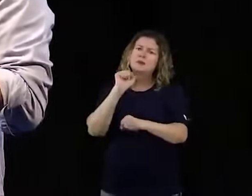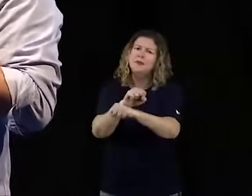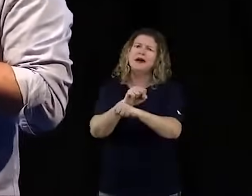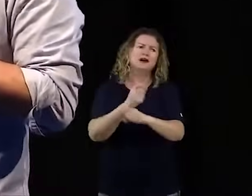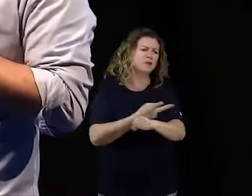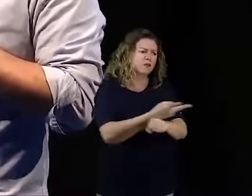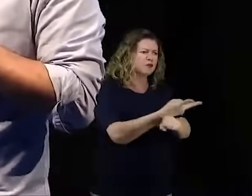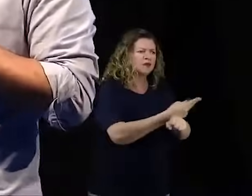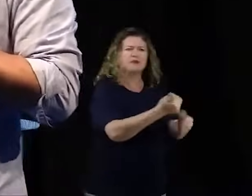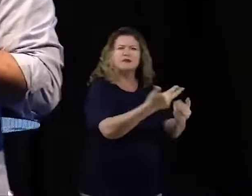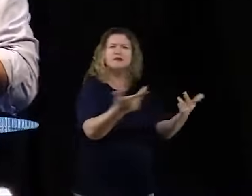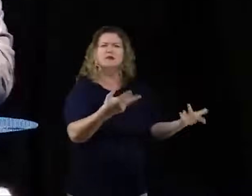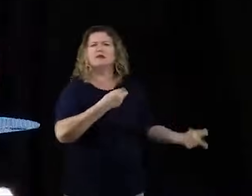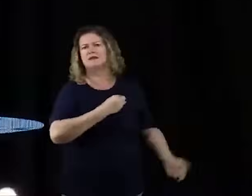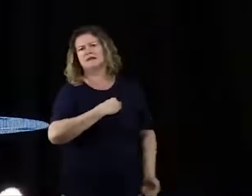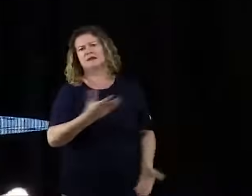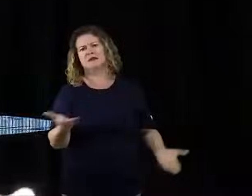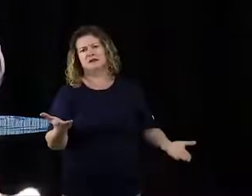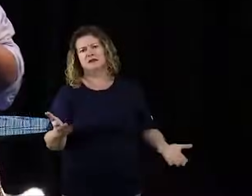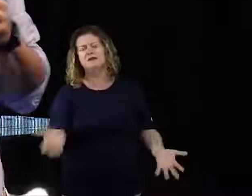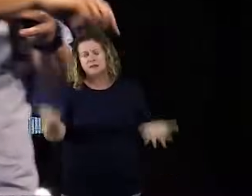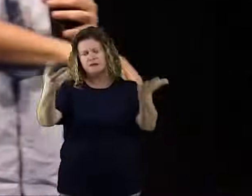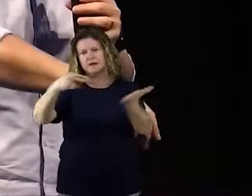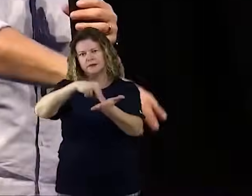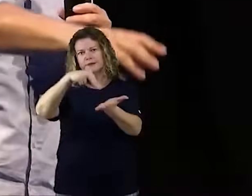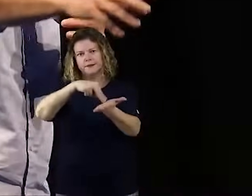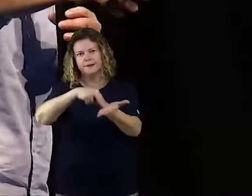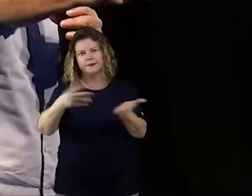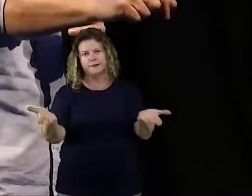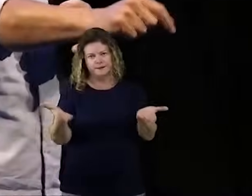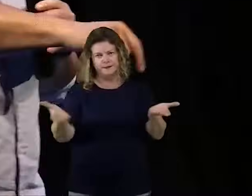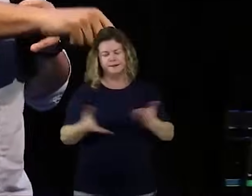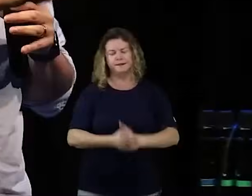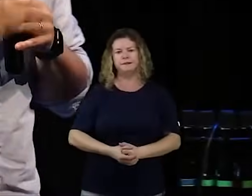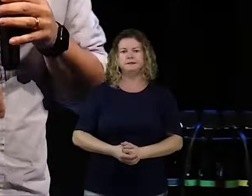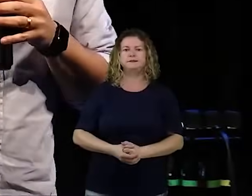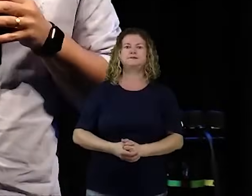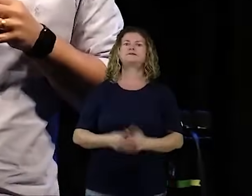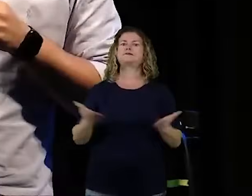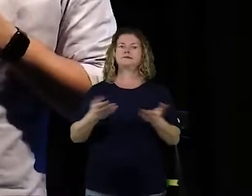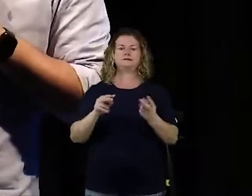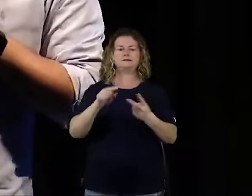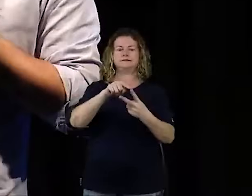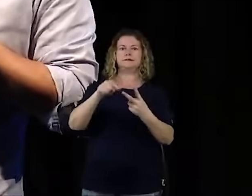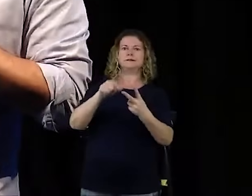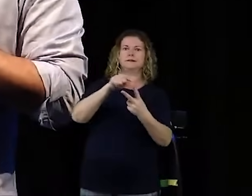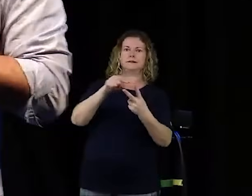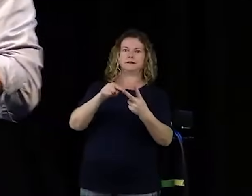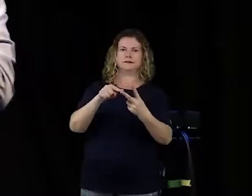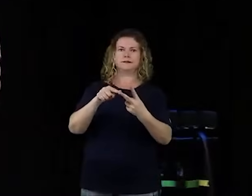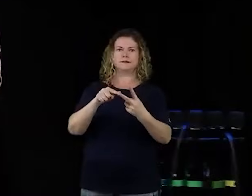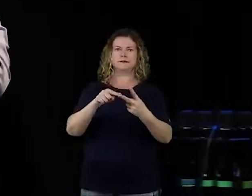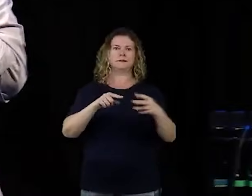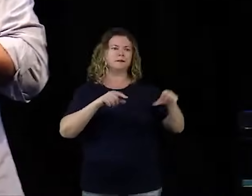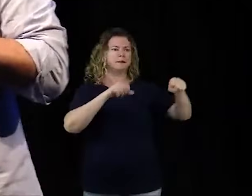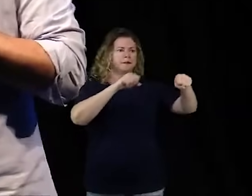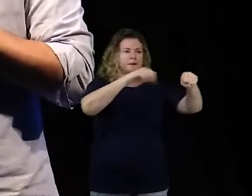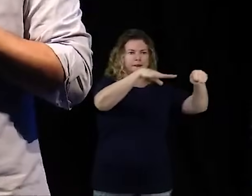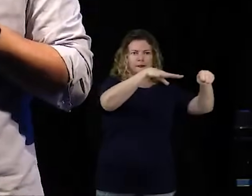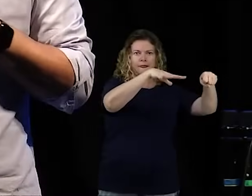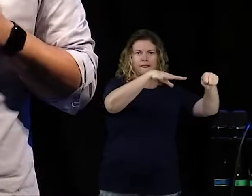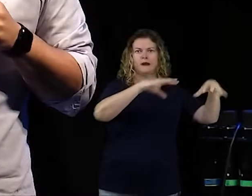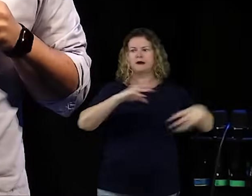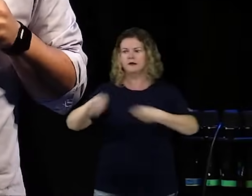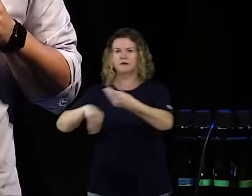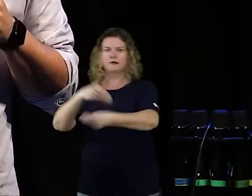hoje nós tratamos de dois pontos aqui alianças jingo desigual envolvimento com o espiritismo tem mais não